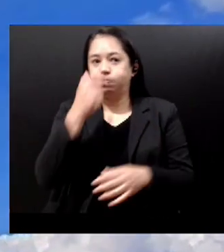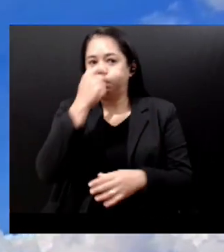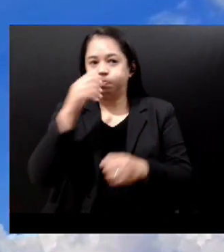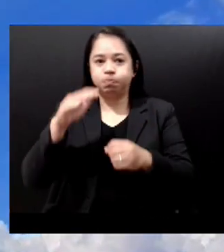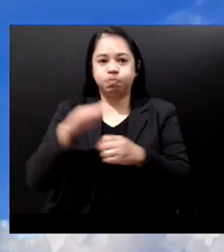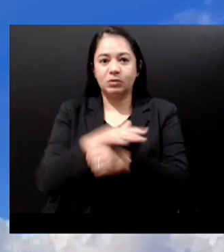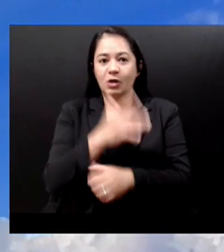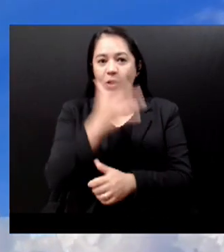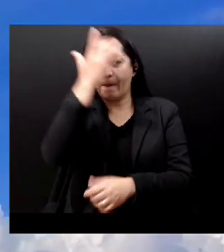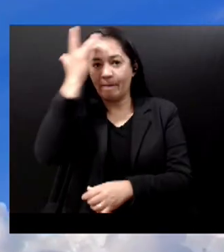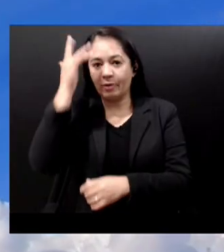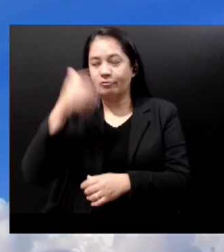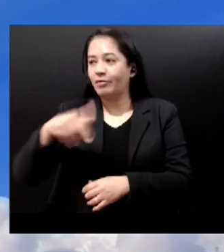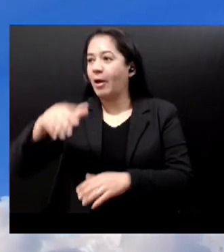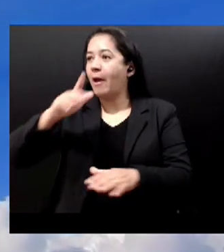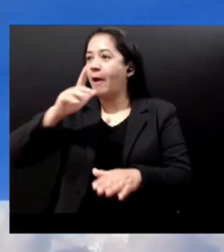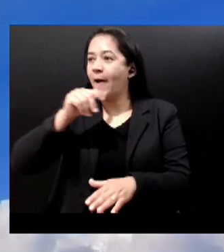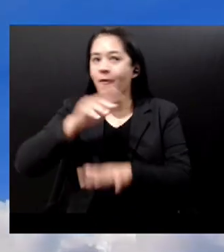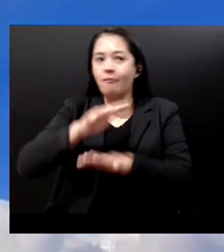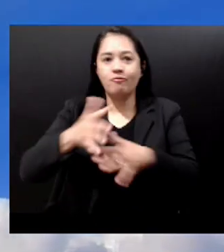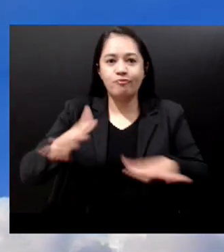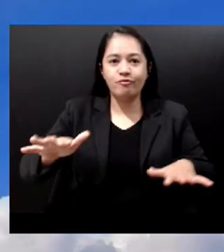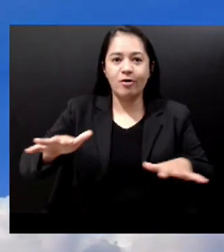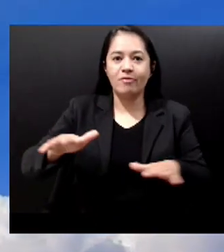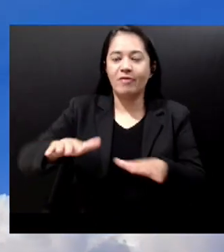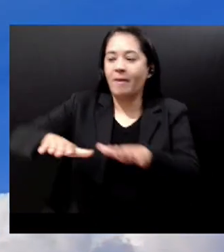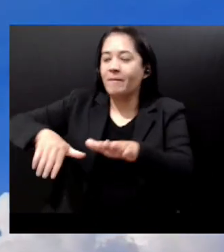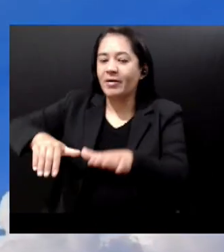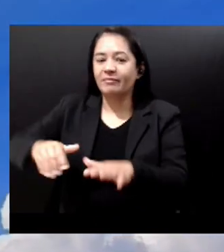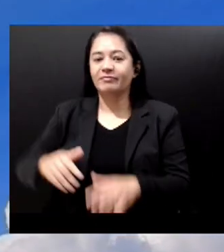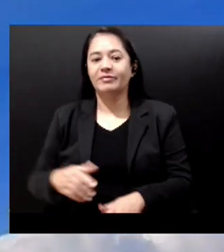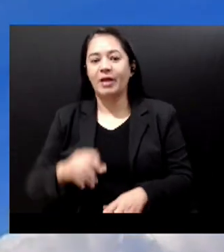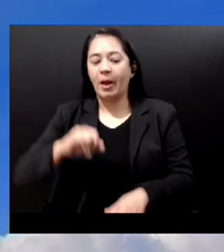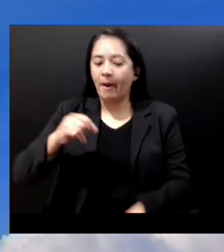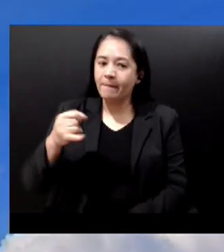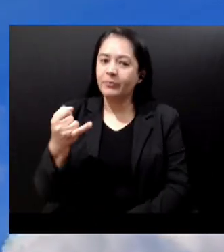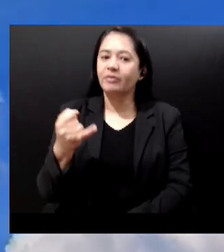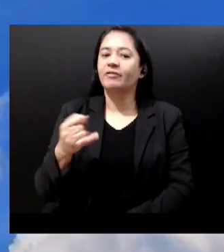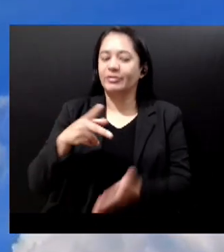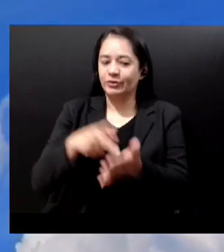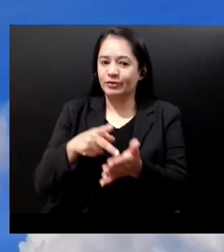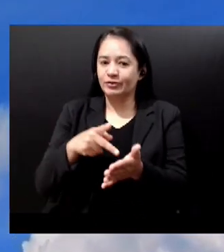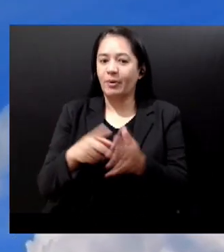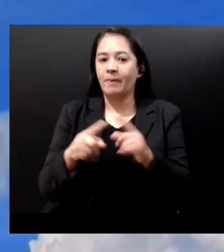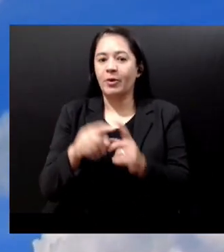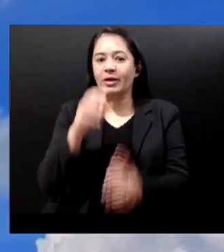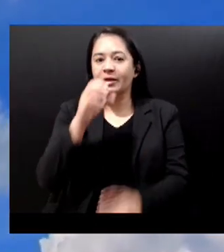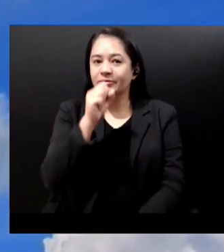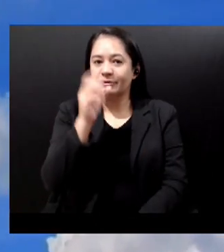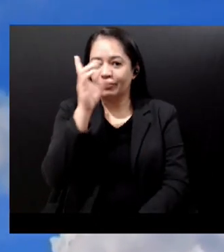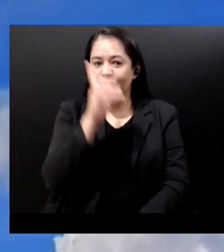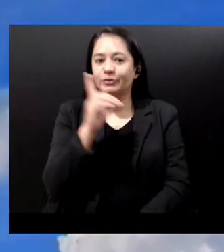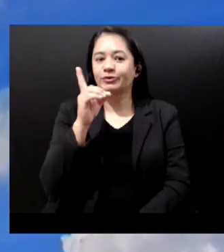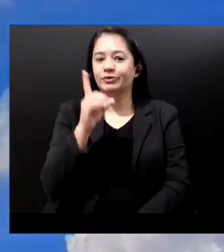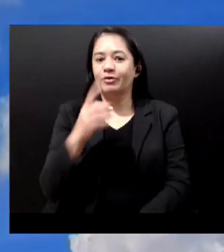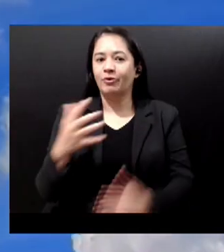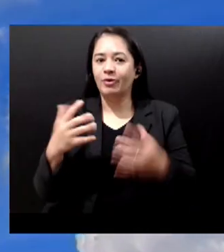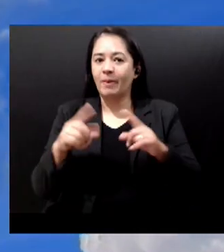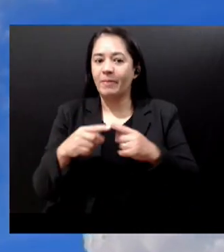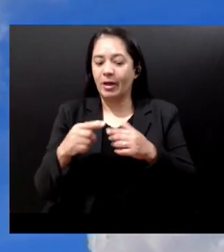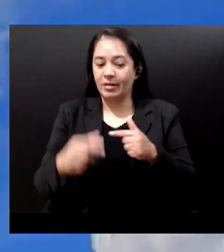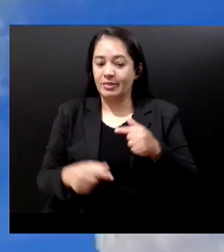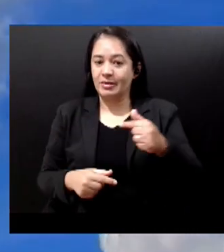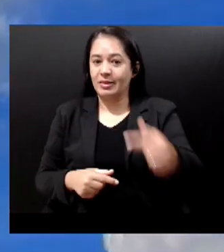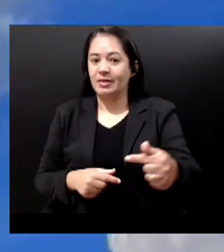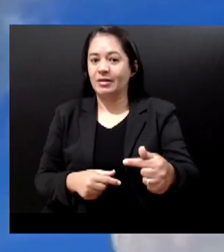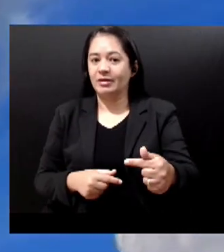casa do amigo com piscina, o pessoal vai curtir, mas curte mesmo, porque esse final de semana a previsão é de veranico, mas na próxima semana a temperatura